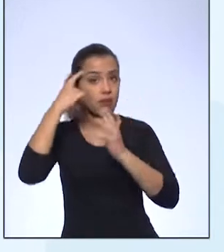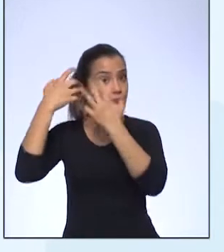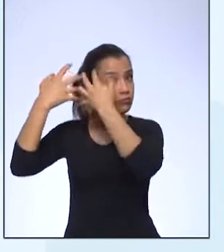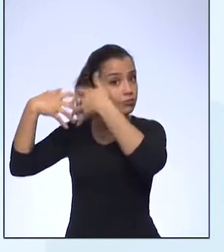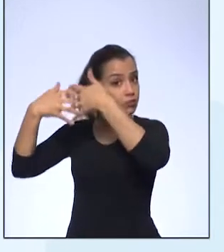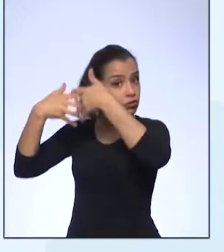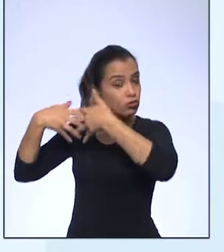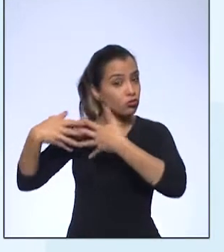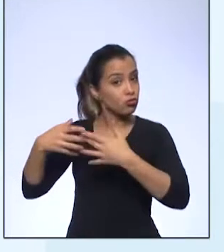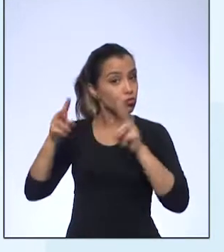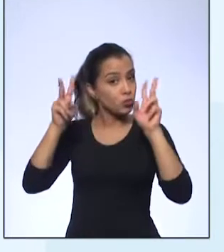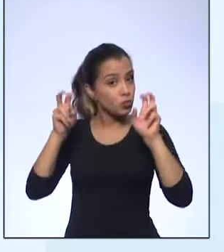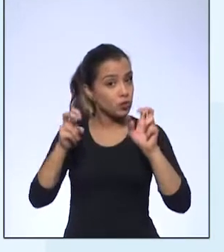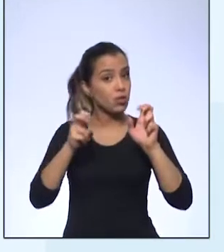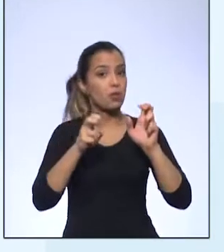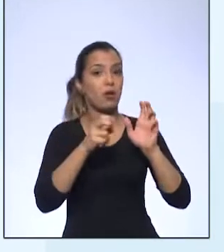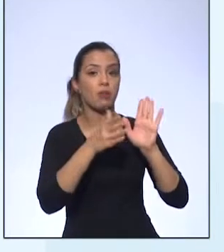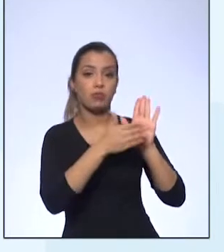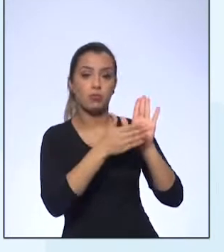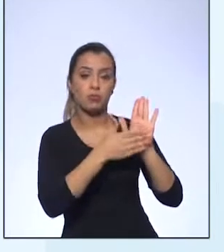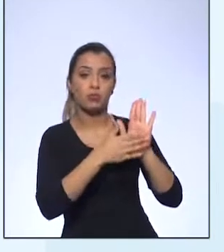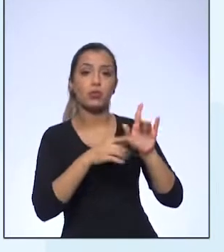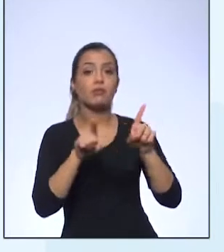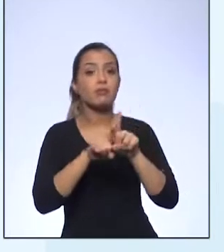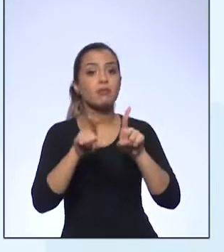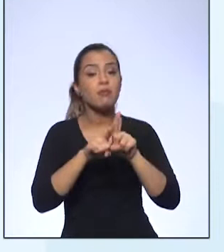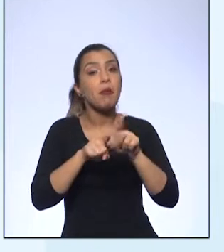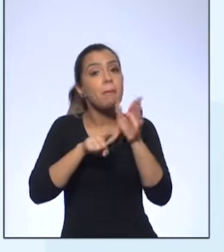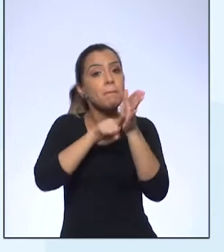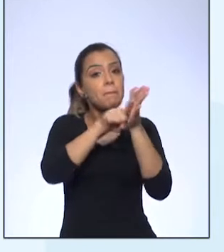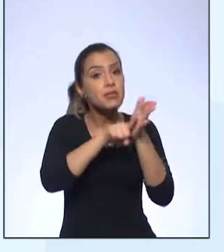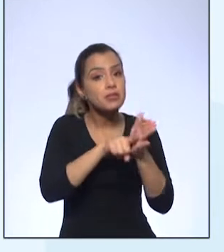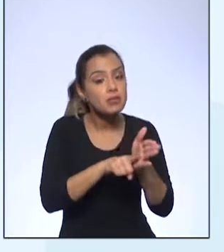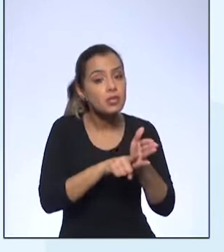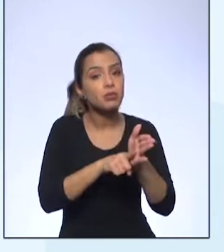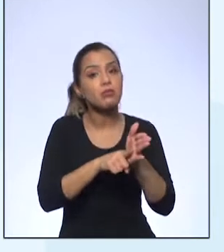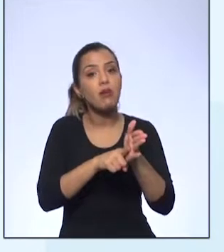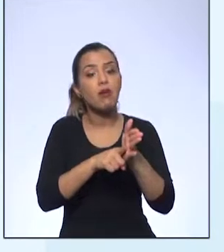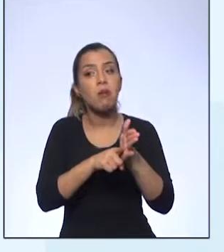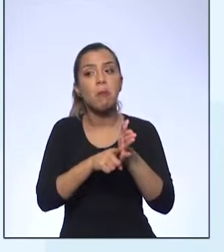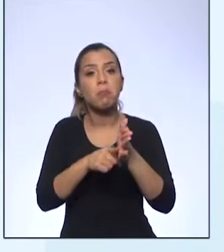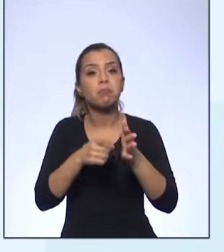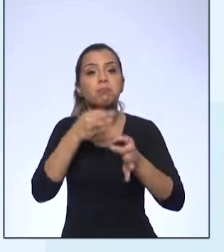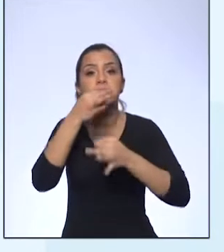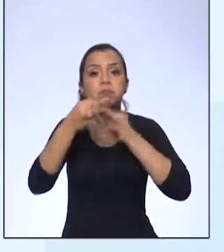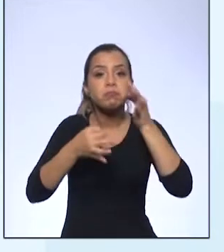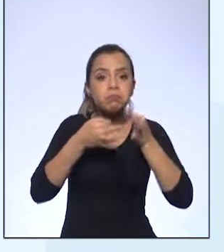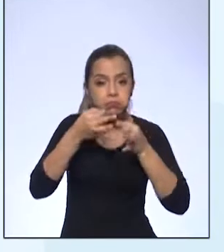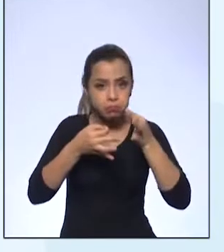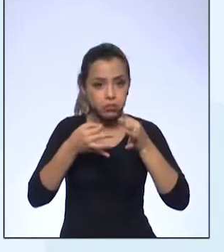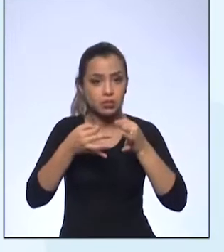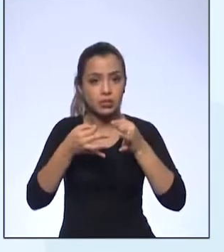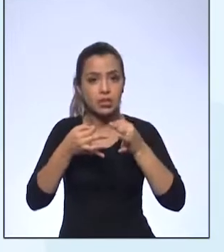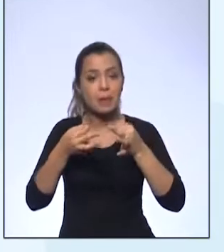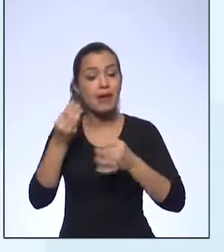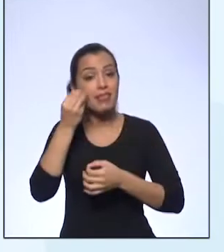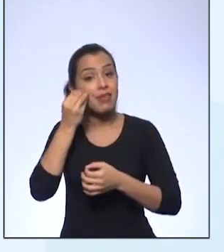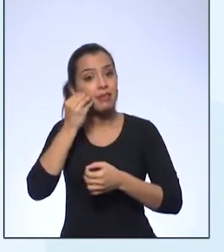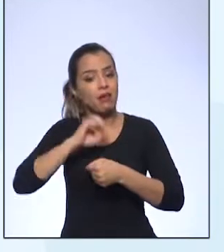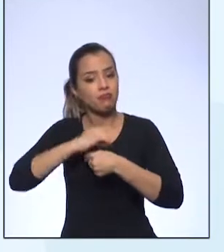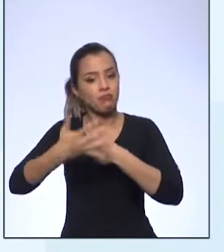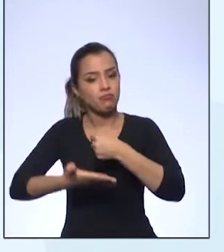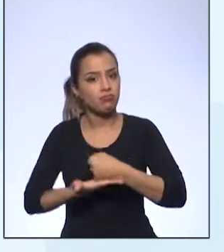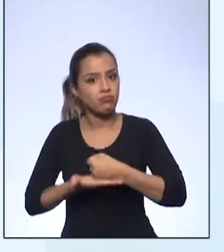e pesquisando dados, evidências e exemplos para sustentar os argumentos, organizando-os